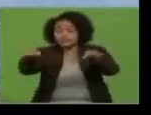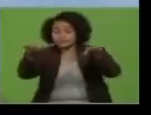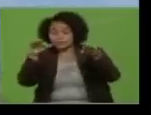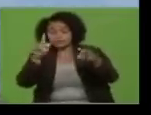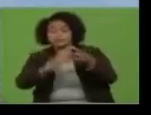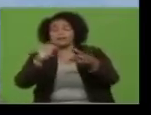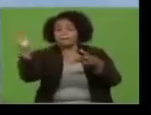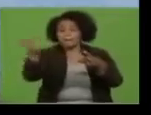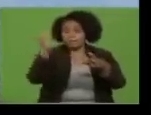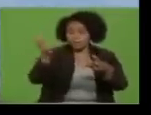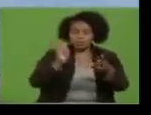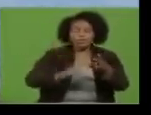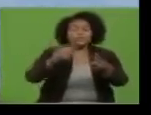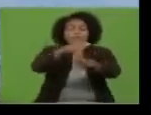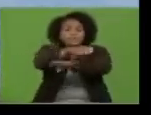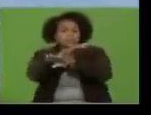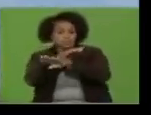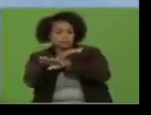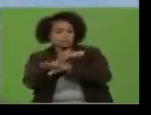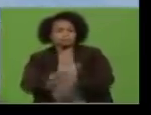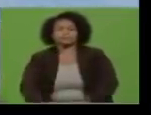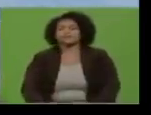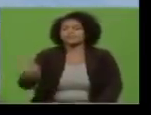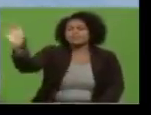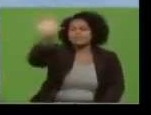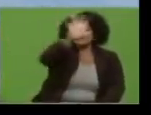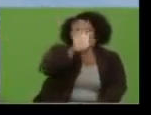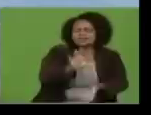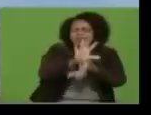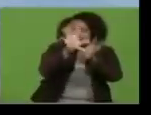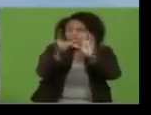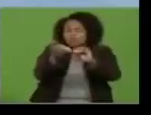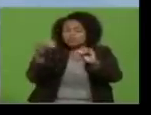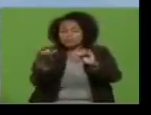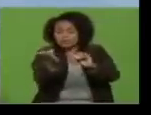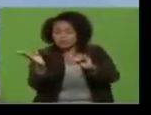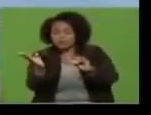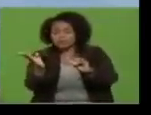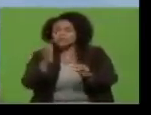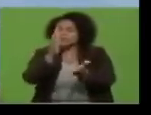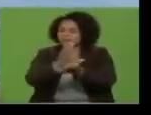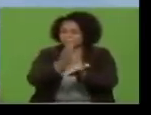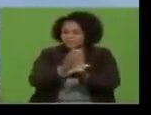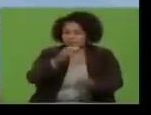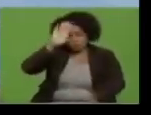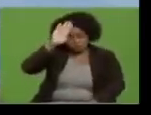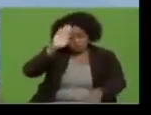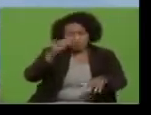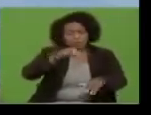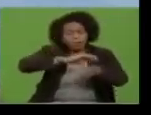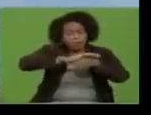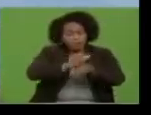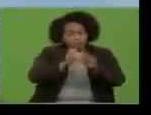e a Zâmbia. Todos estes países sofrem um aumento exponencial de casos da